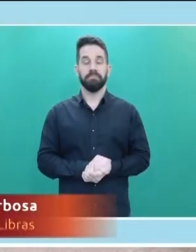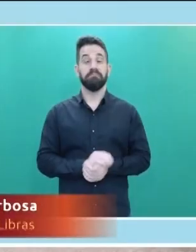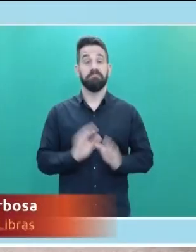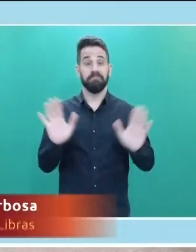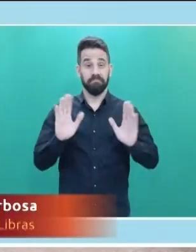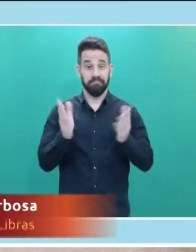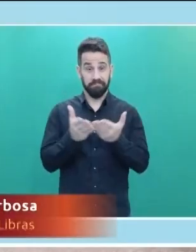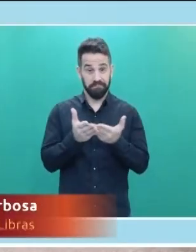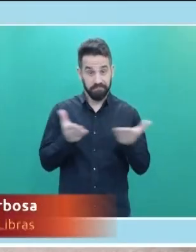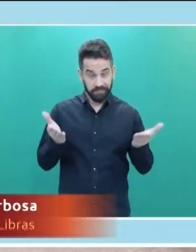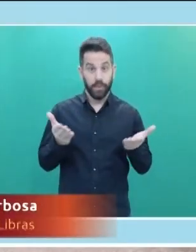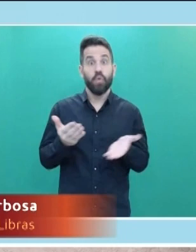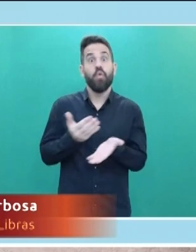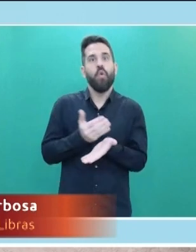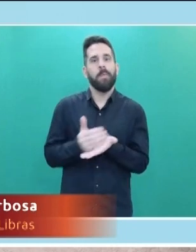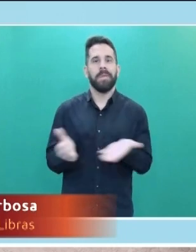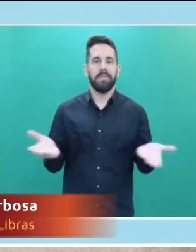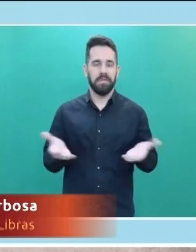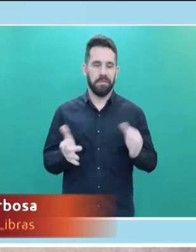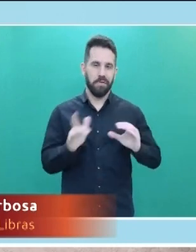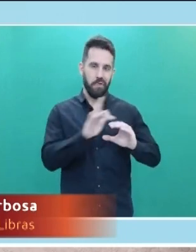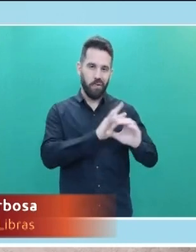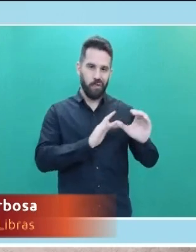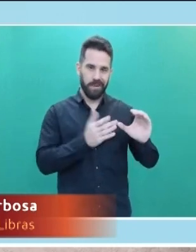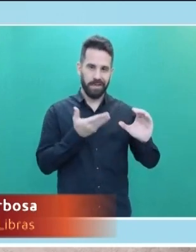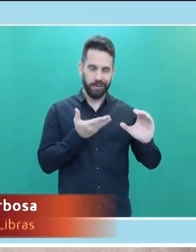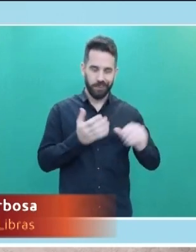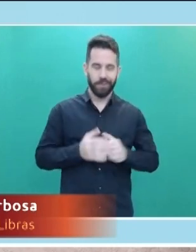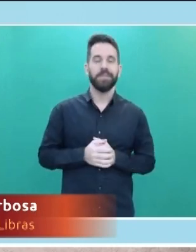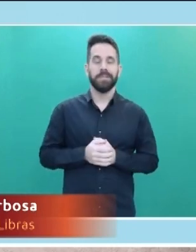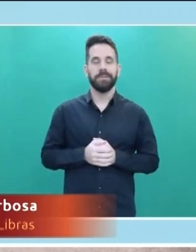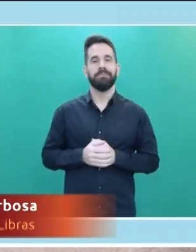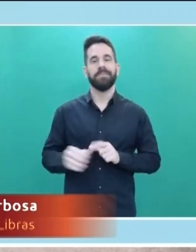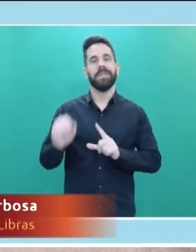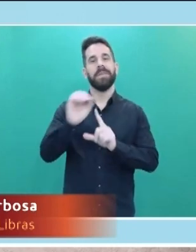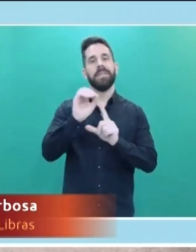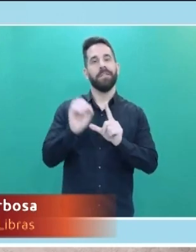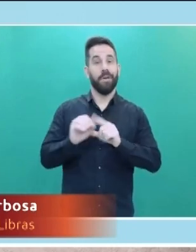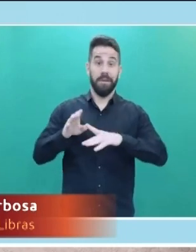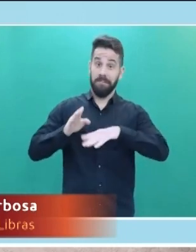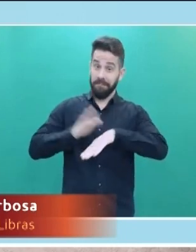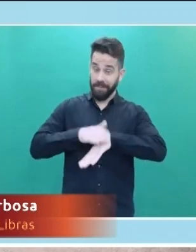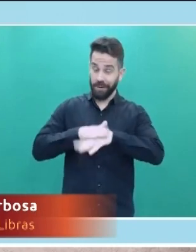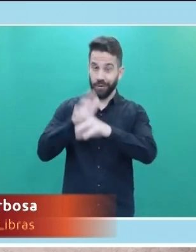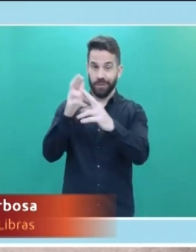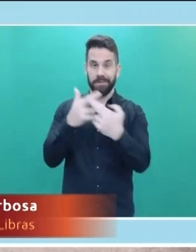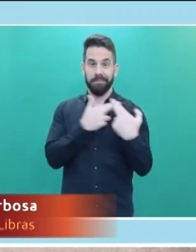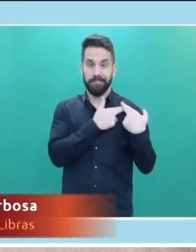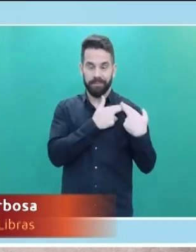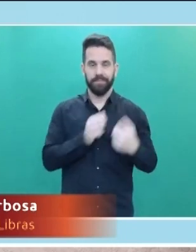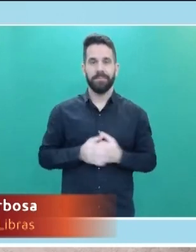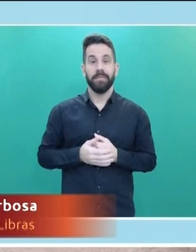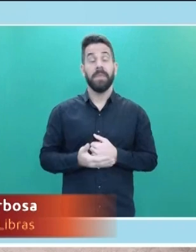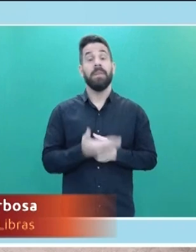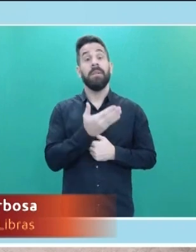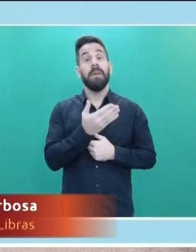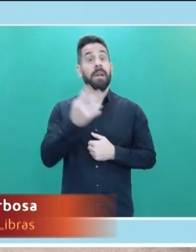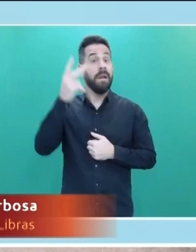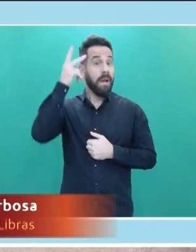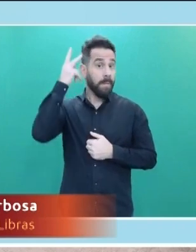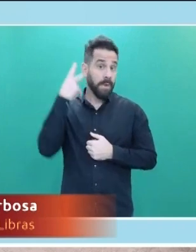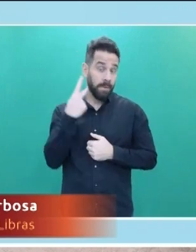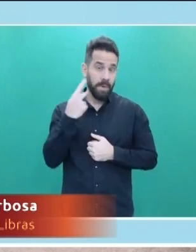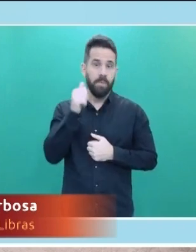Olá, está começando mais um Conexões aqui na TV UFG. Eu sou a Camila Maia, uma mulher cis, de